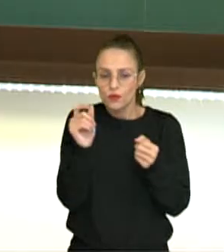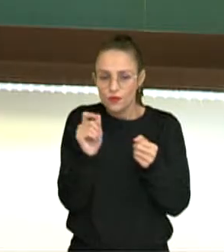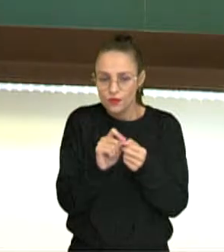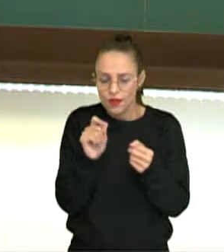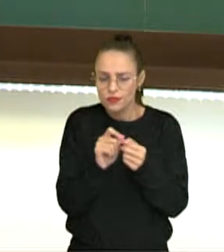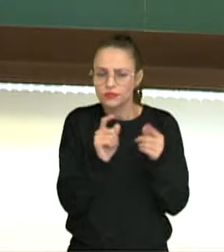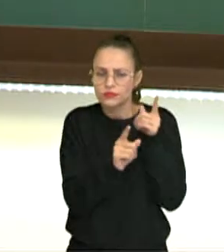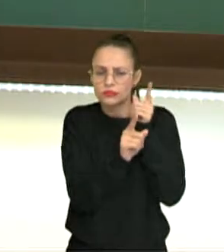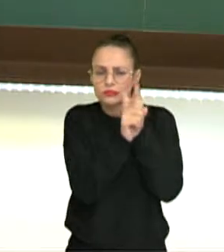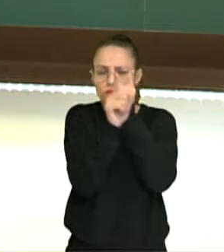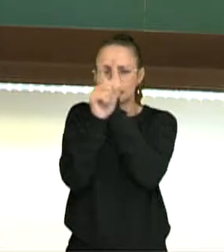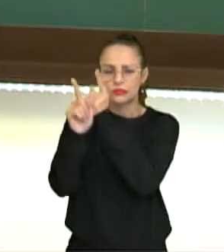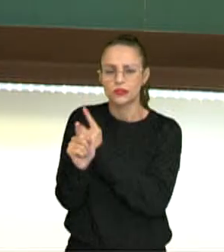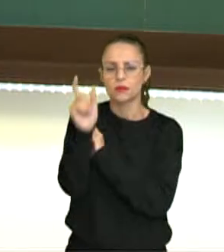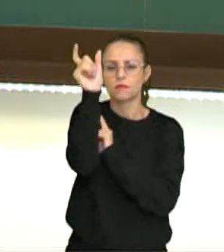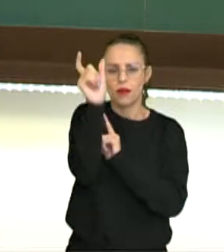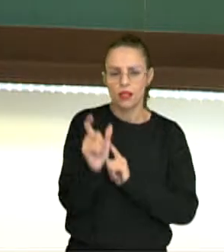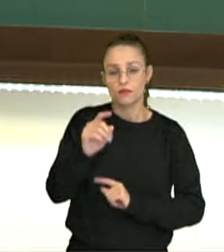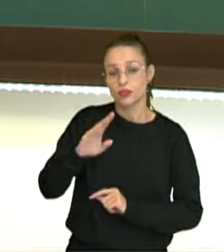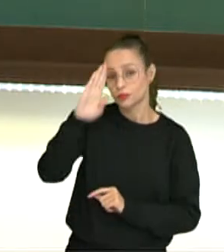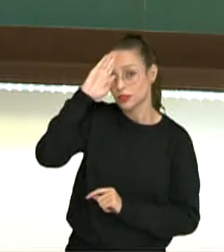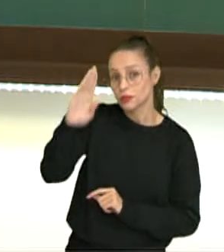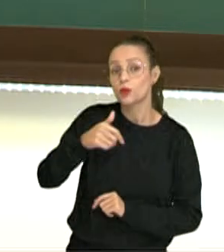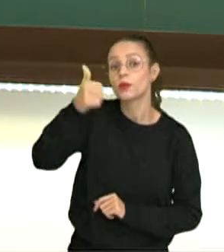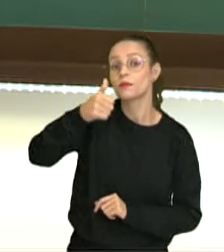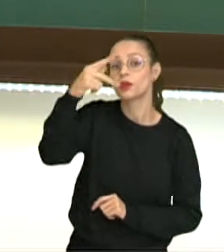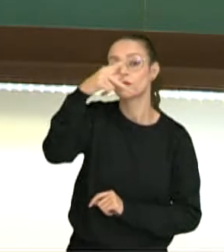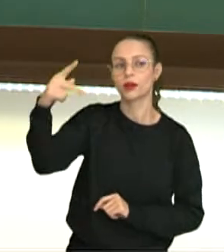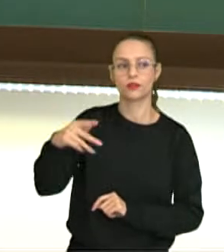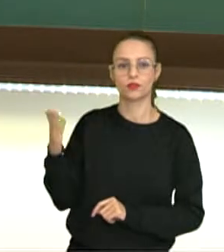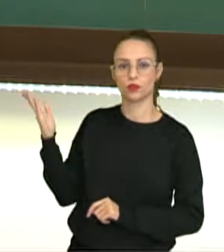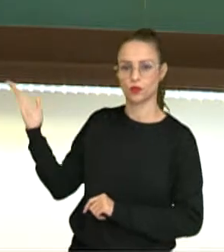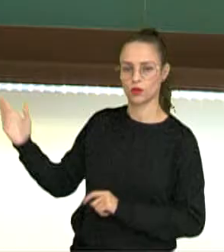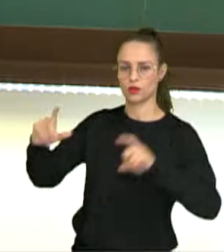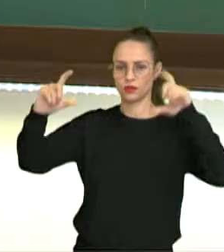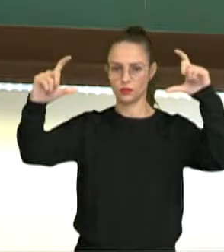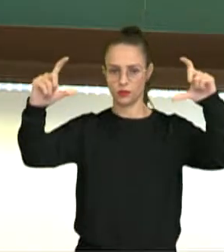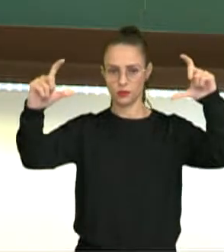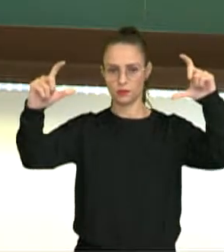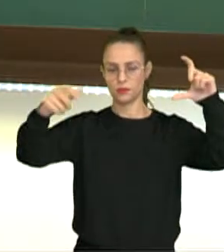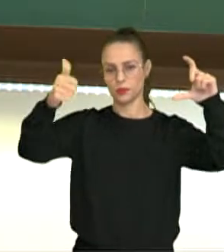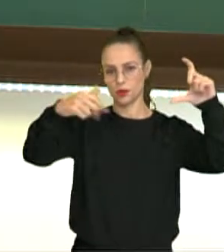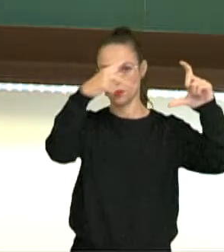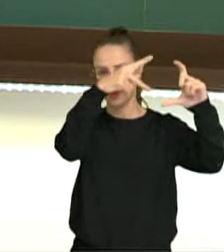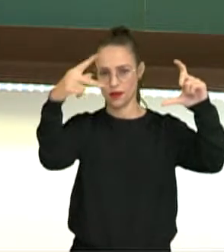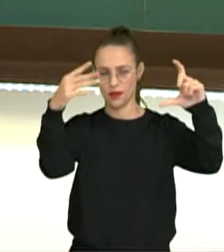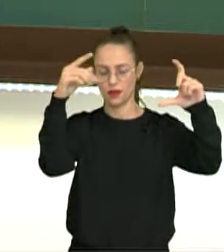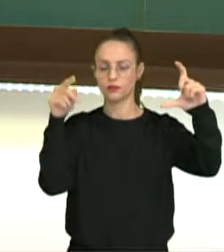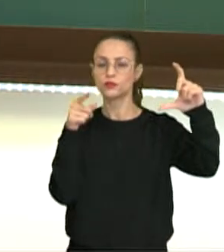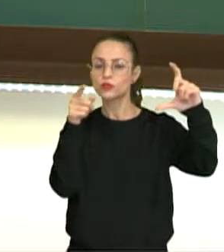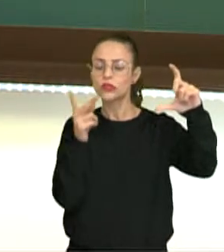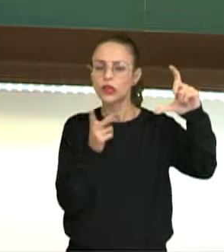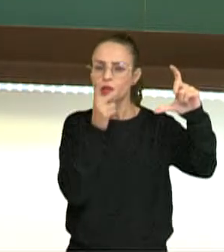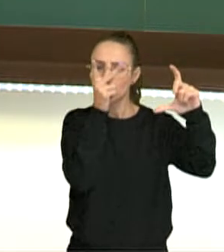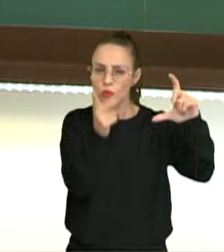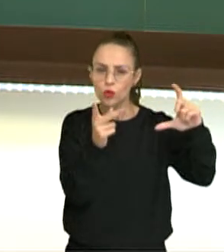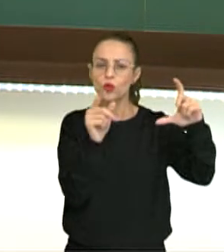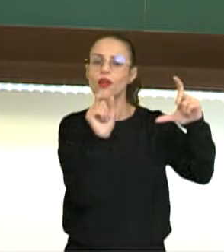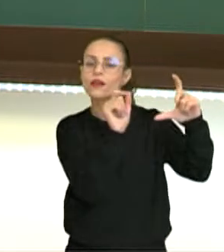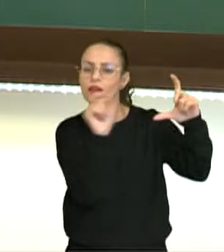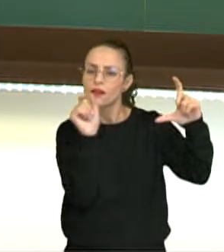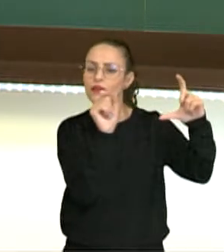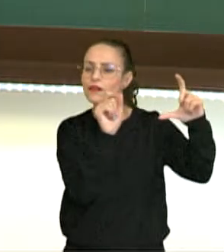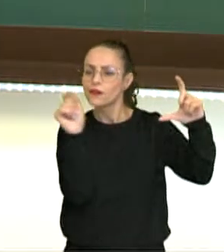achar as palavras-chave do primeiro parágrafo. Está aqui o primeiro parágrafo reescrito, né? E você vai agora, ó,